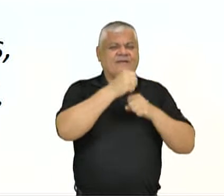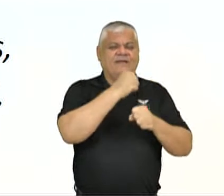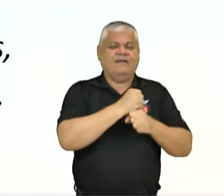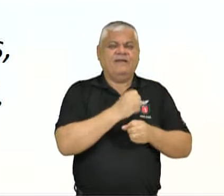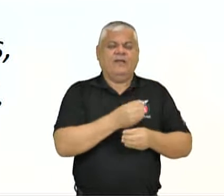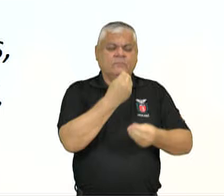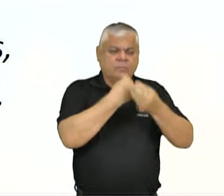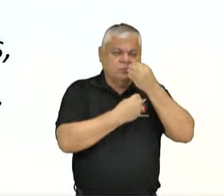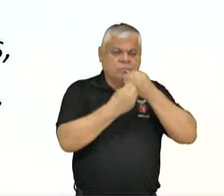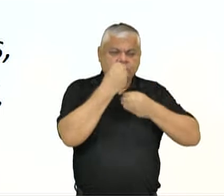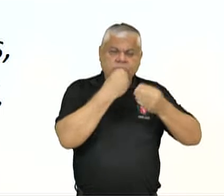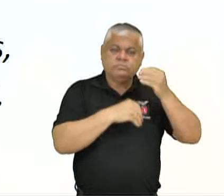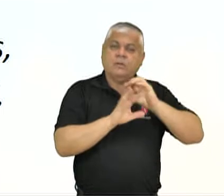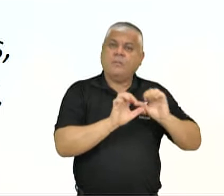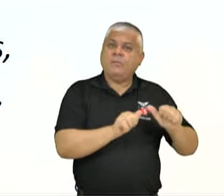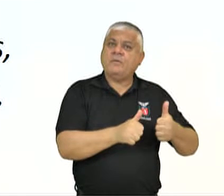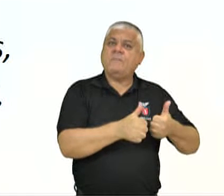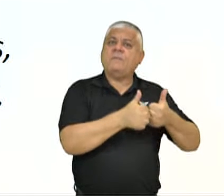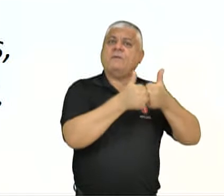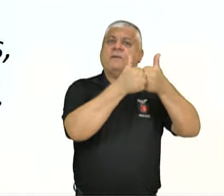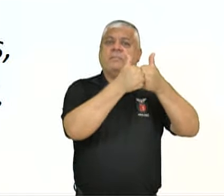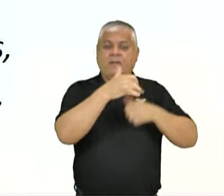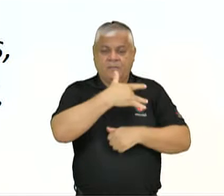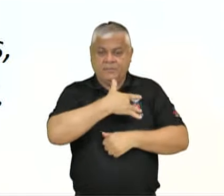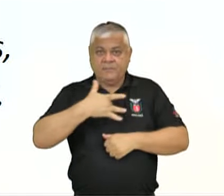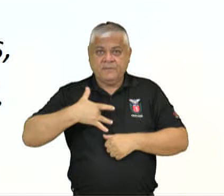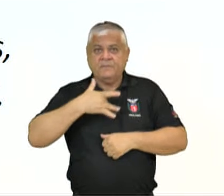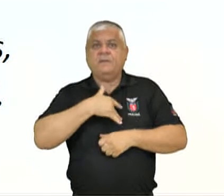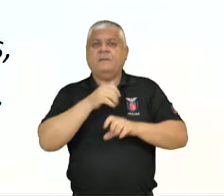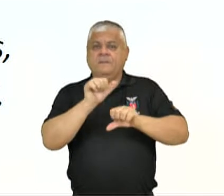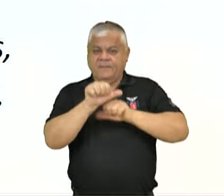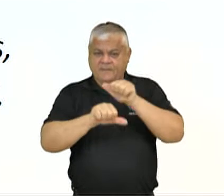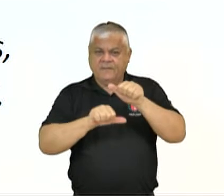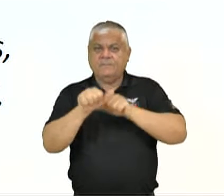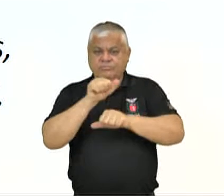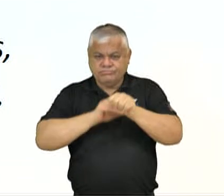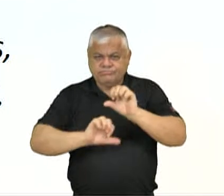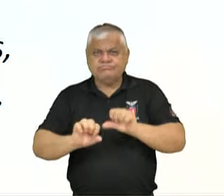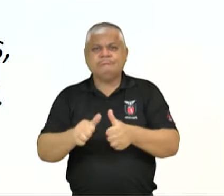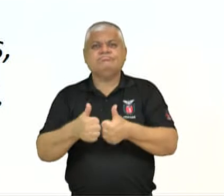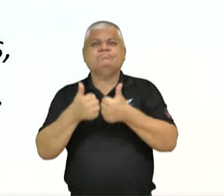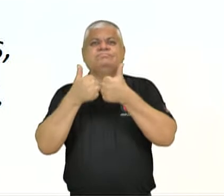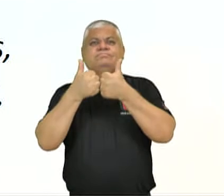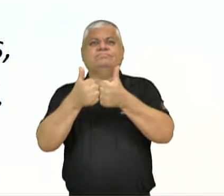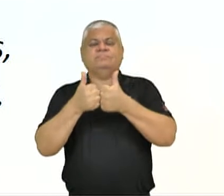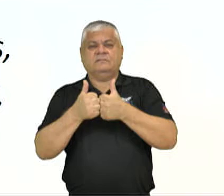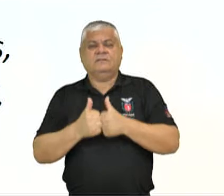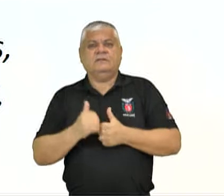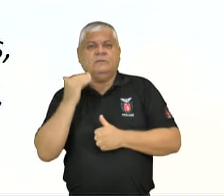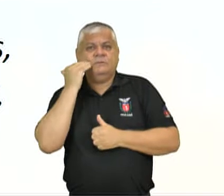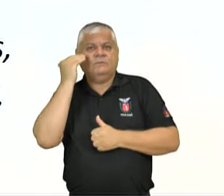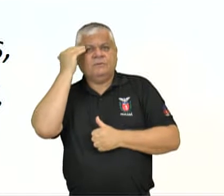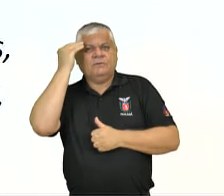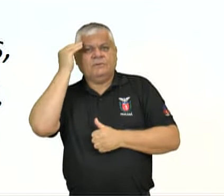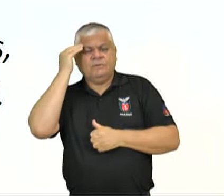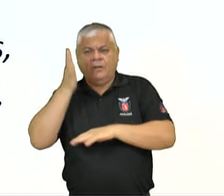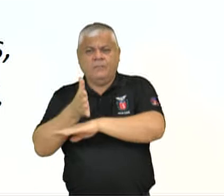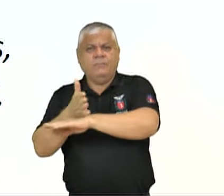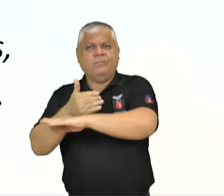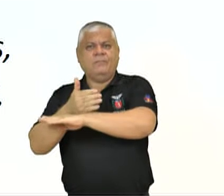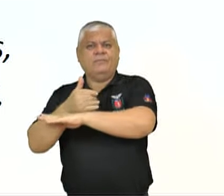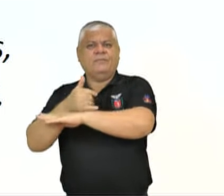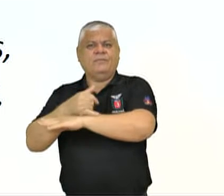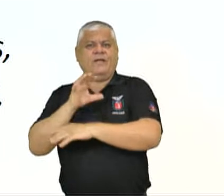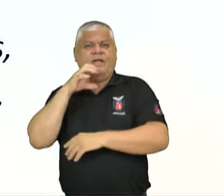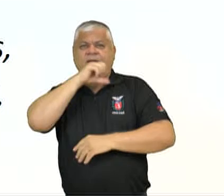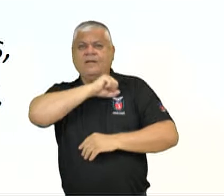a saúde pública também. É nesse ponto que o começo da puberdade ficou mais precoce. Mas em